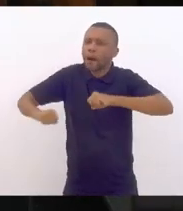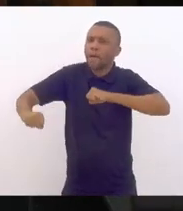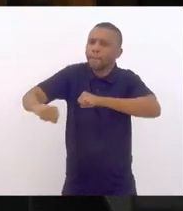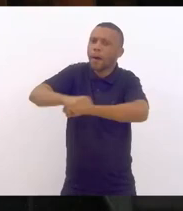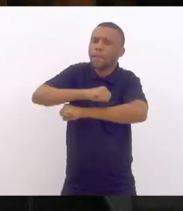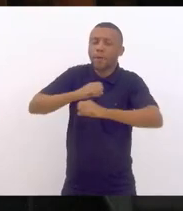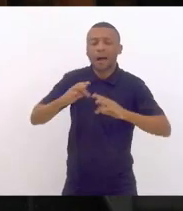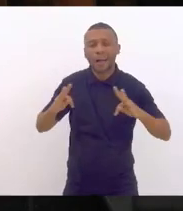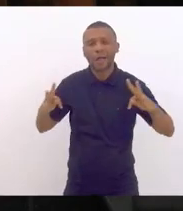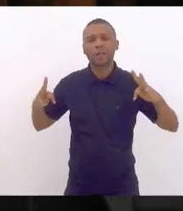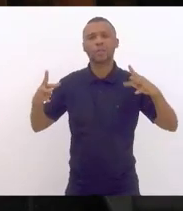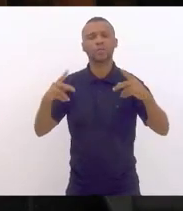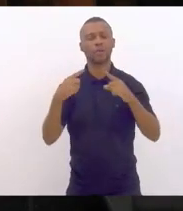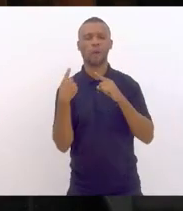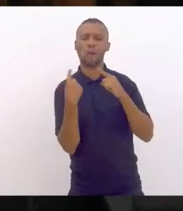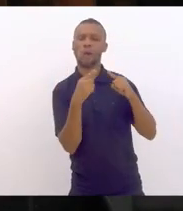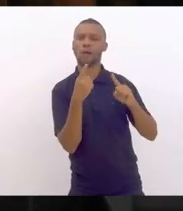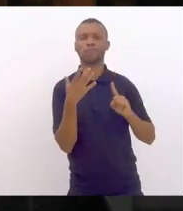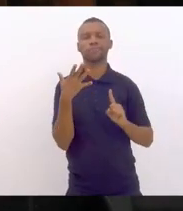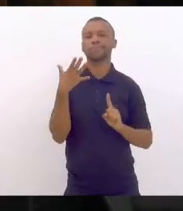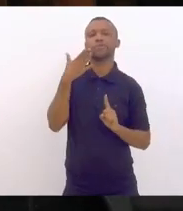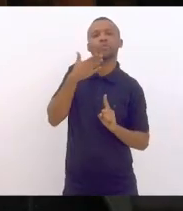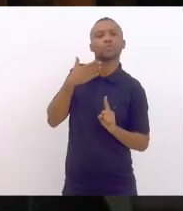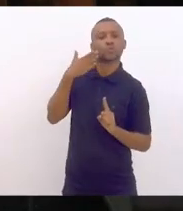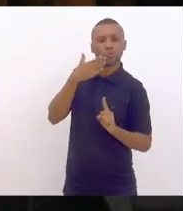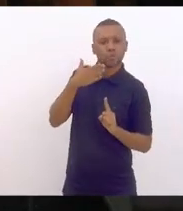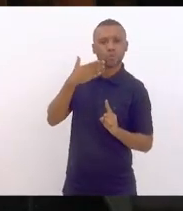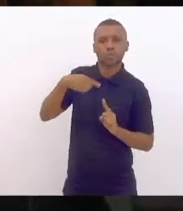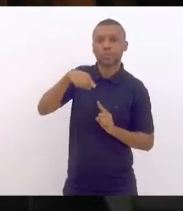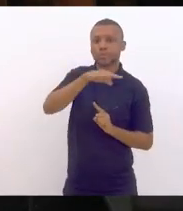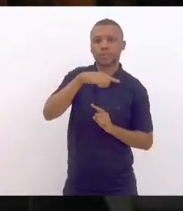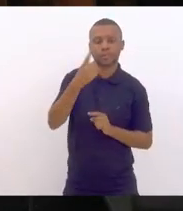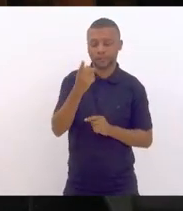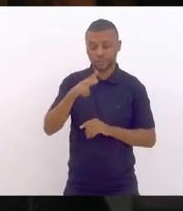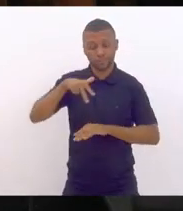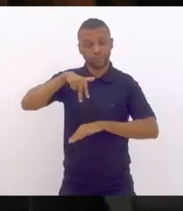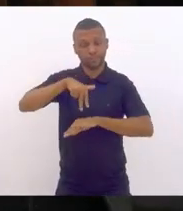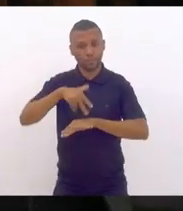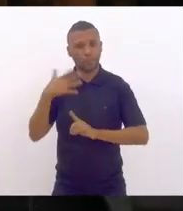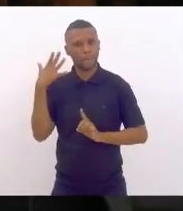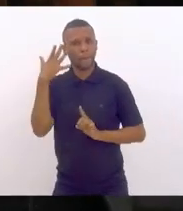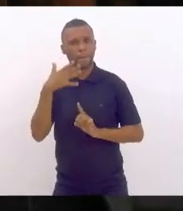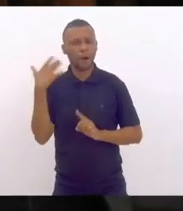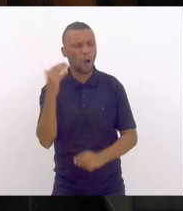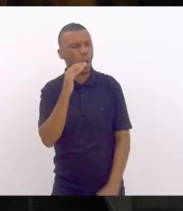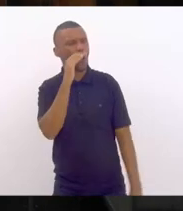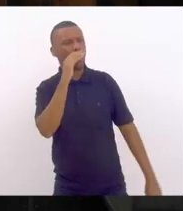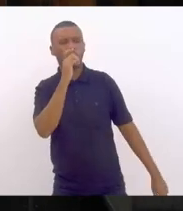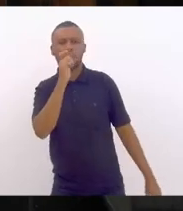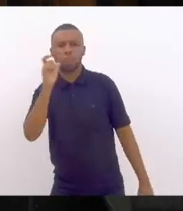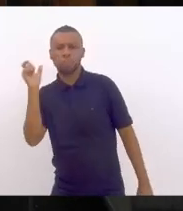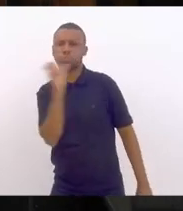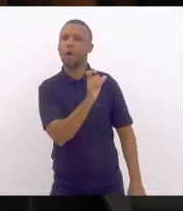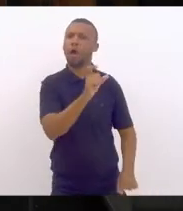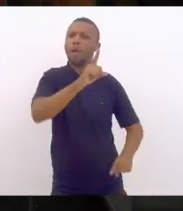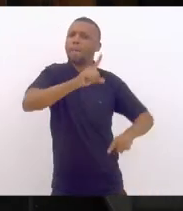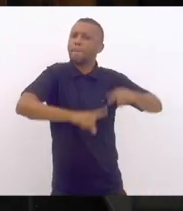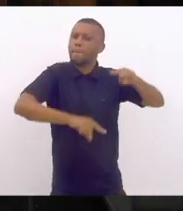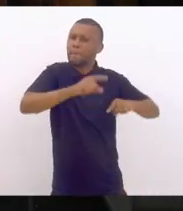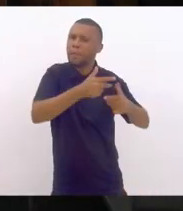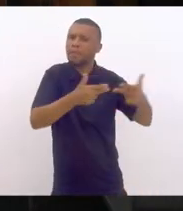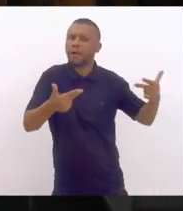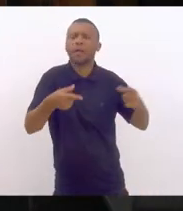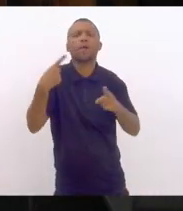que foi a que dito aqui nesse público foi vaiado foi até xingado porque